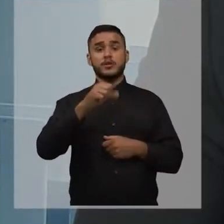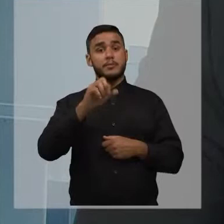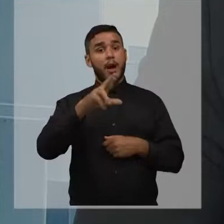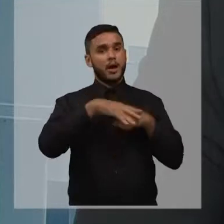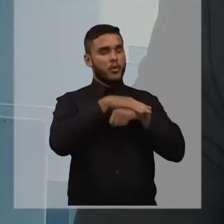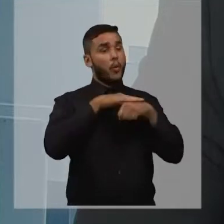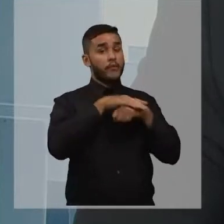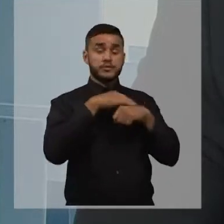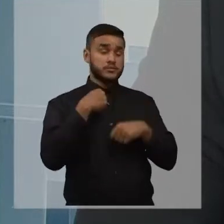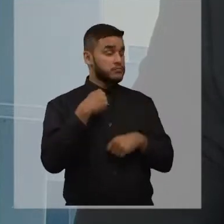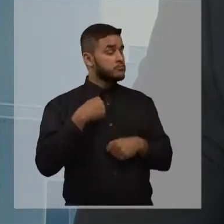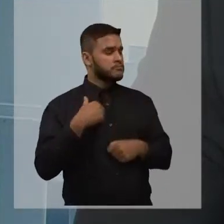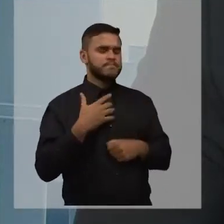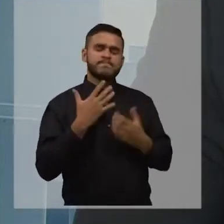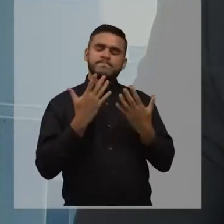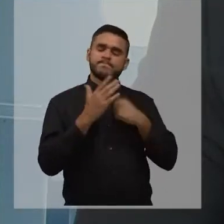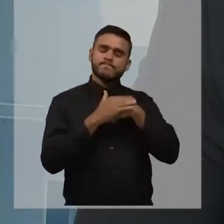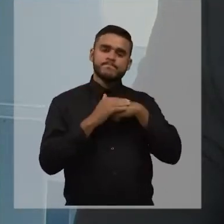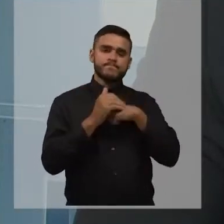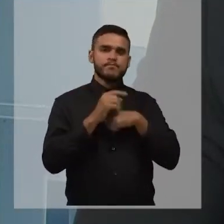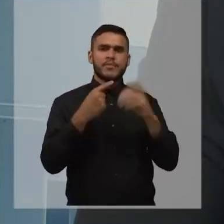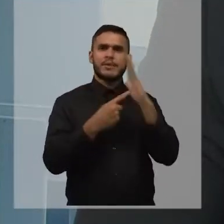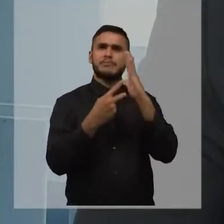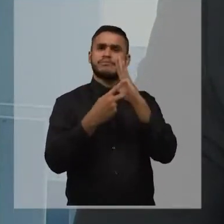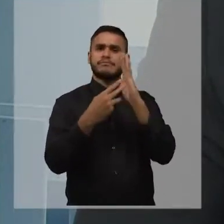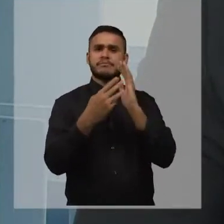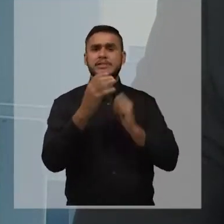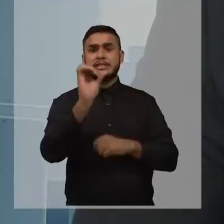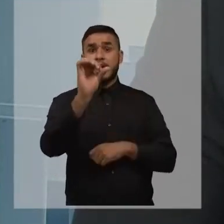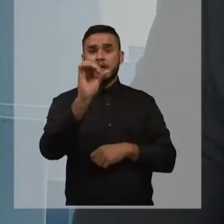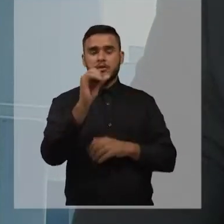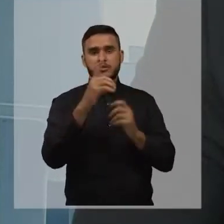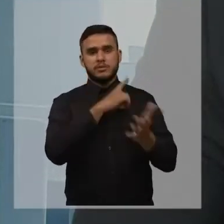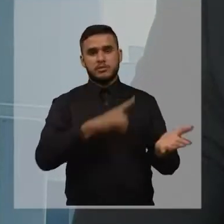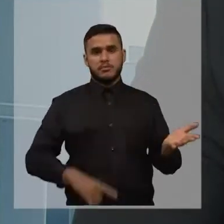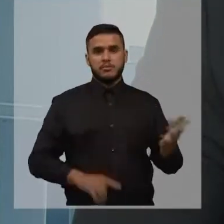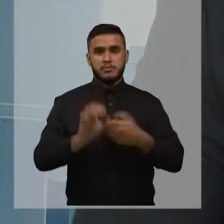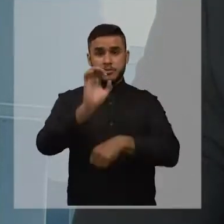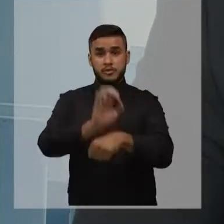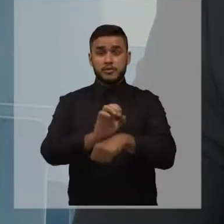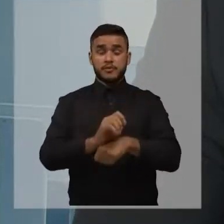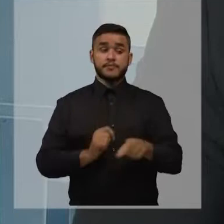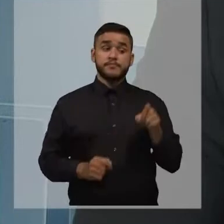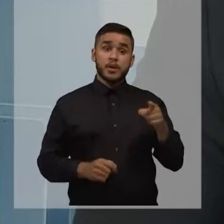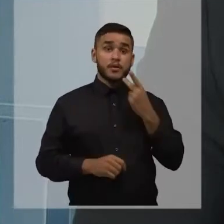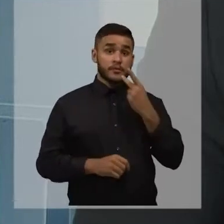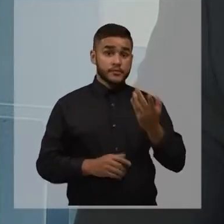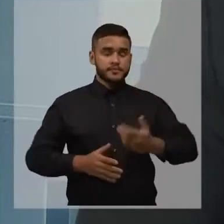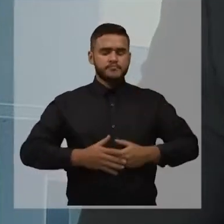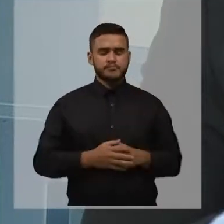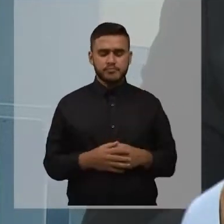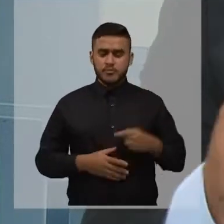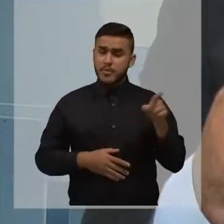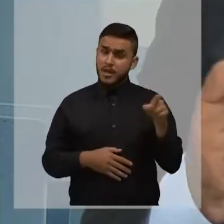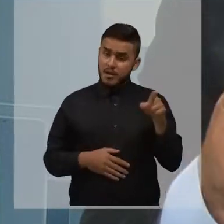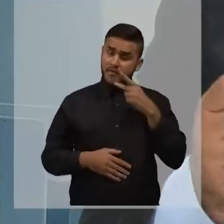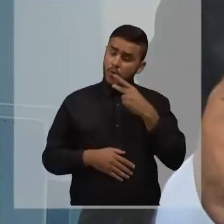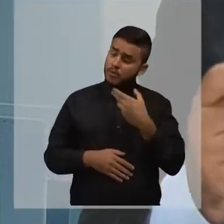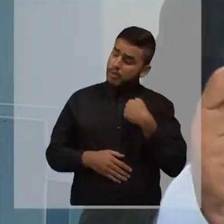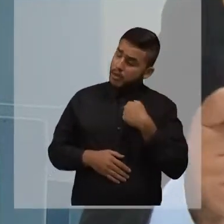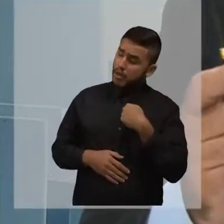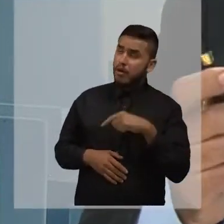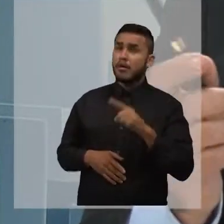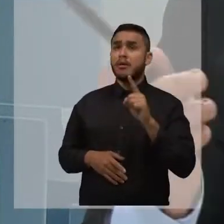carinho muito grande, é um homem de bem, foi 6 vezes deputado estadual, ele me disse que estava participando de